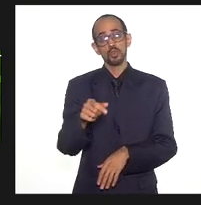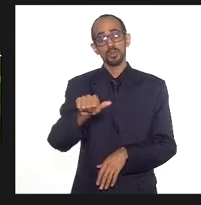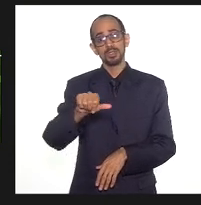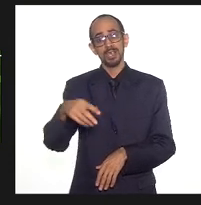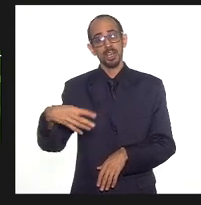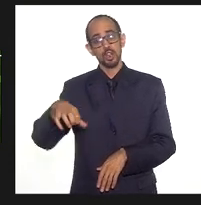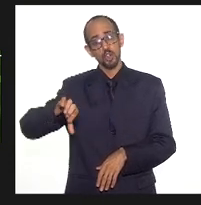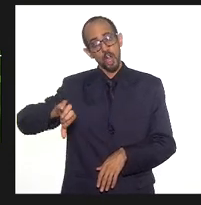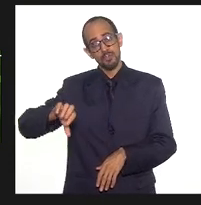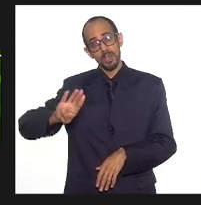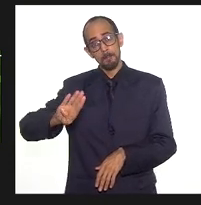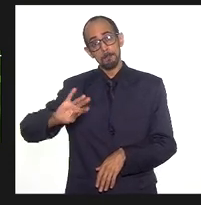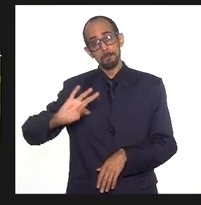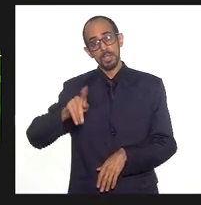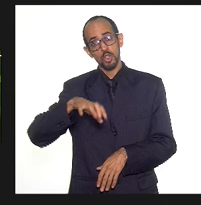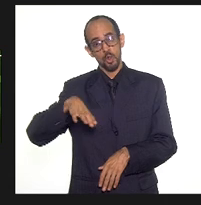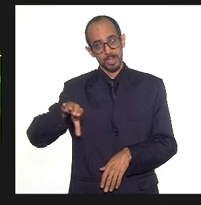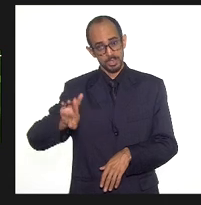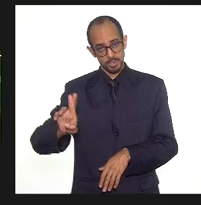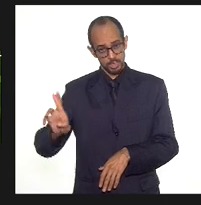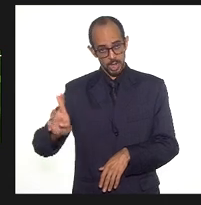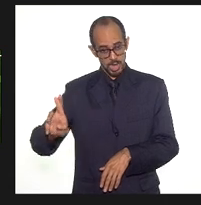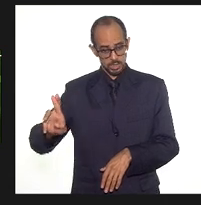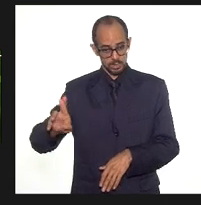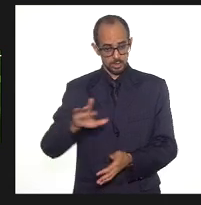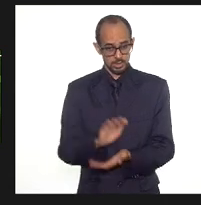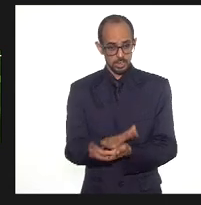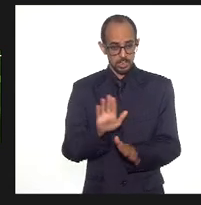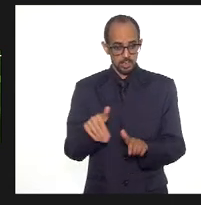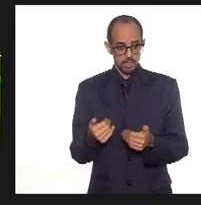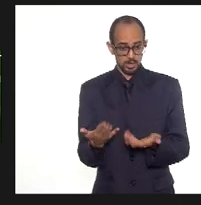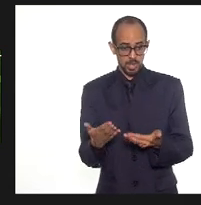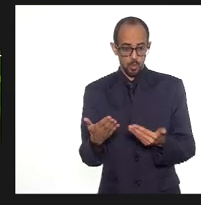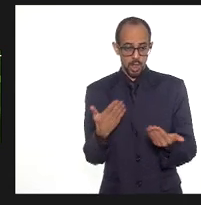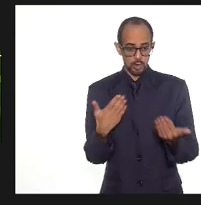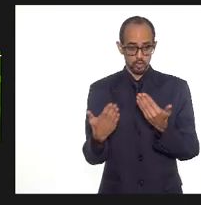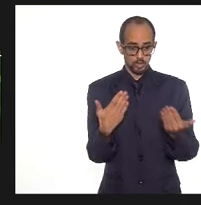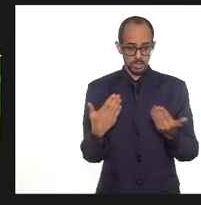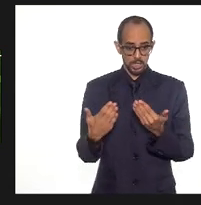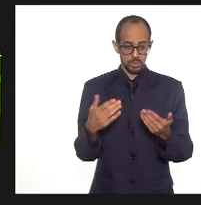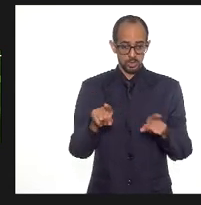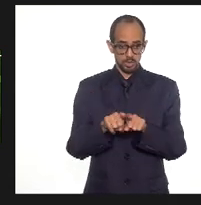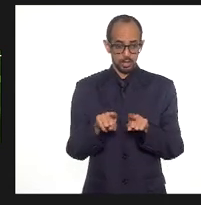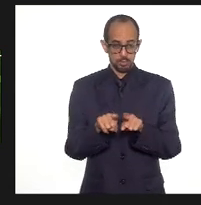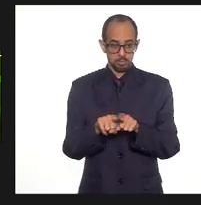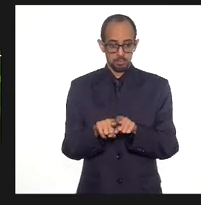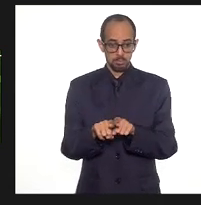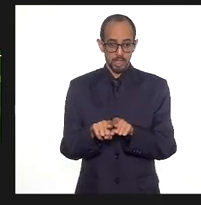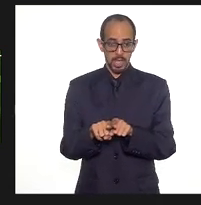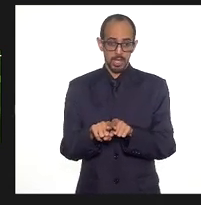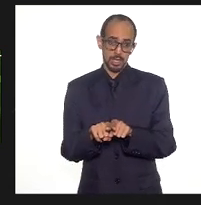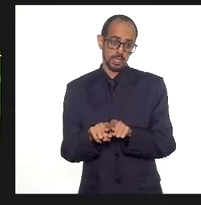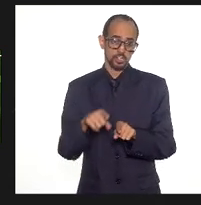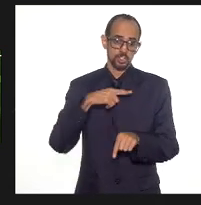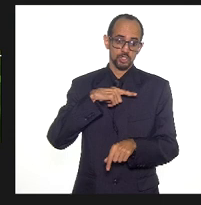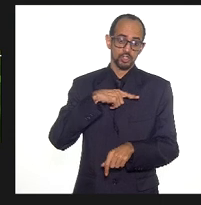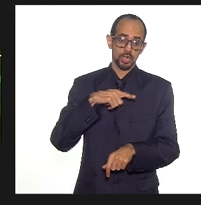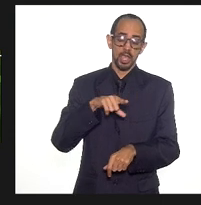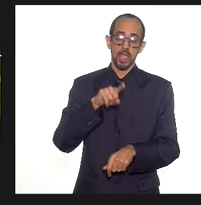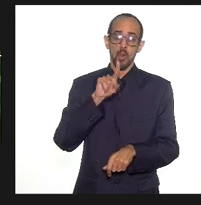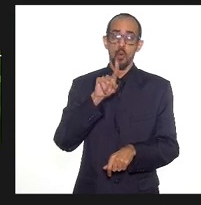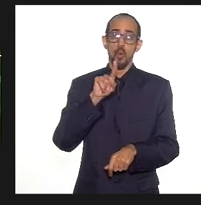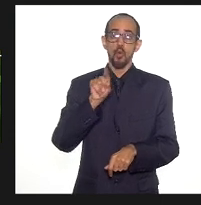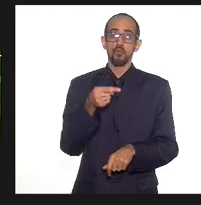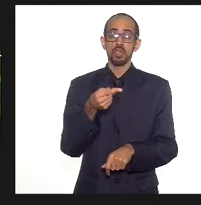Associando esta baixa ao negócio de exploração e produção, nós temos 1,25